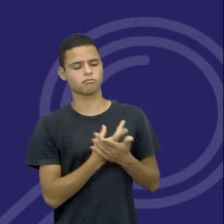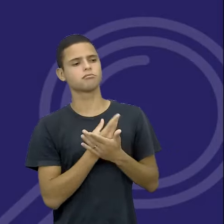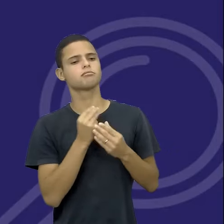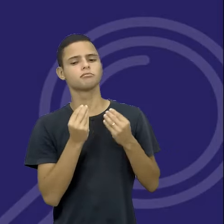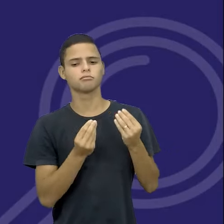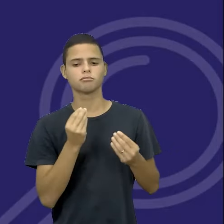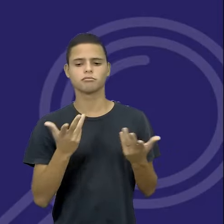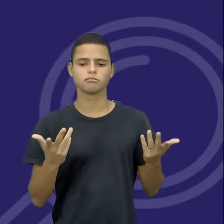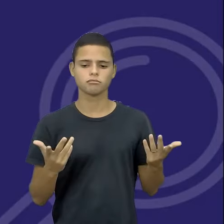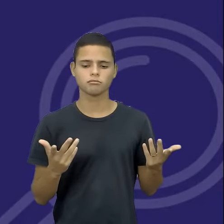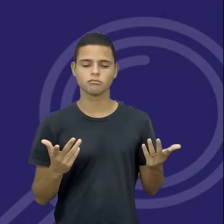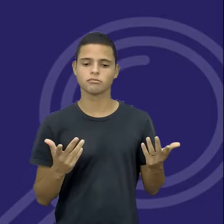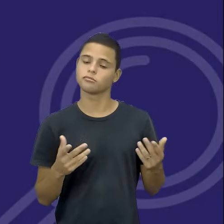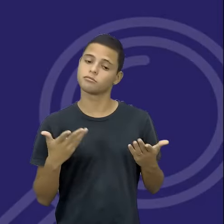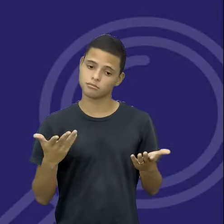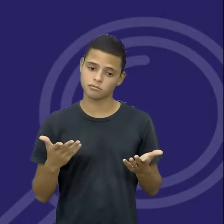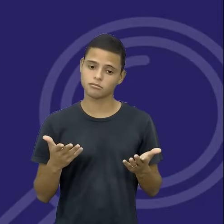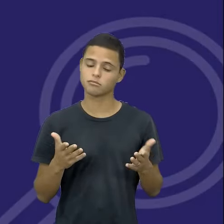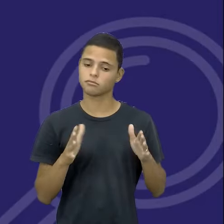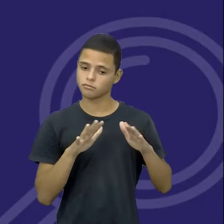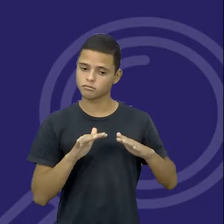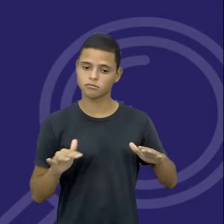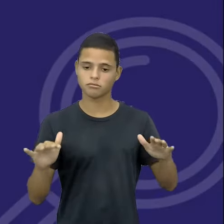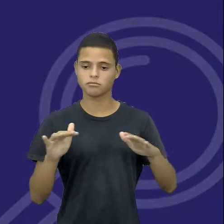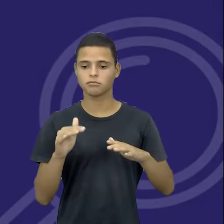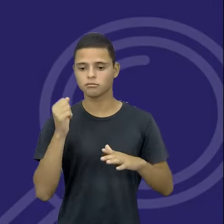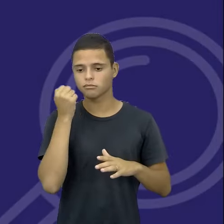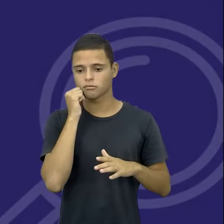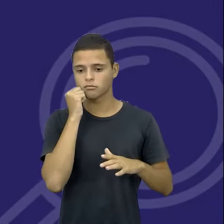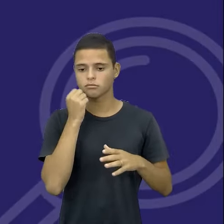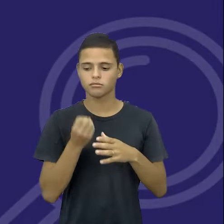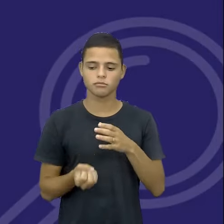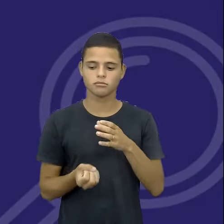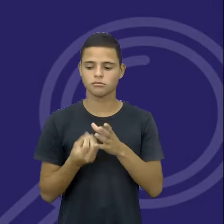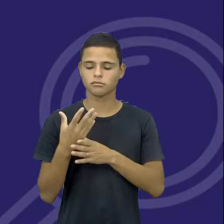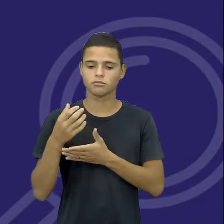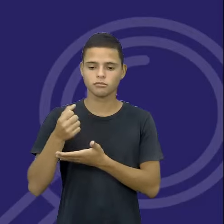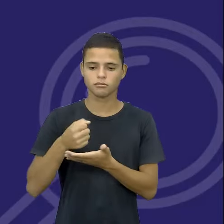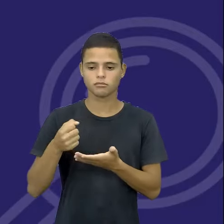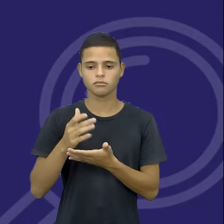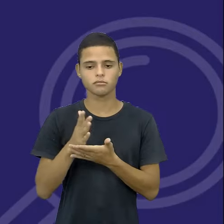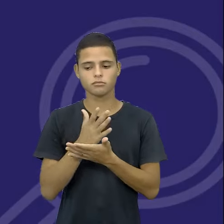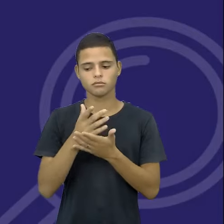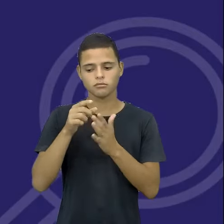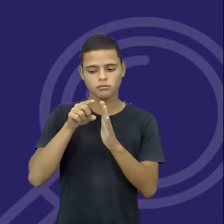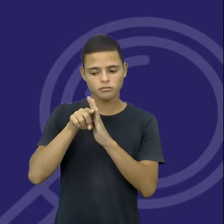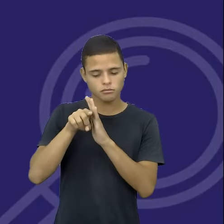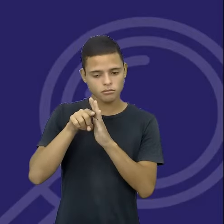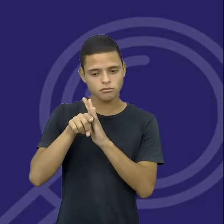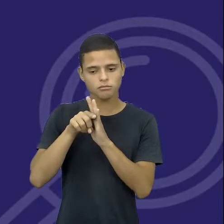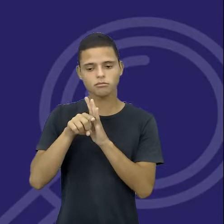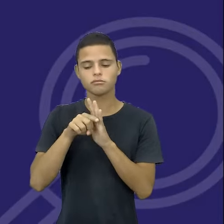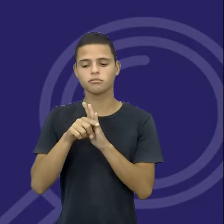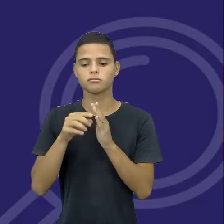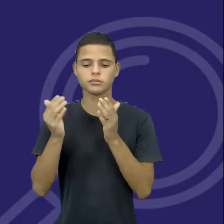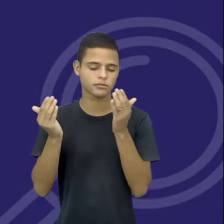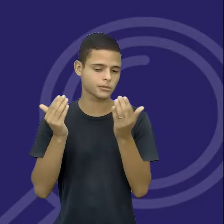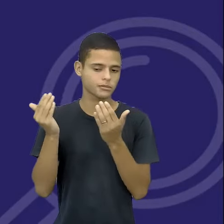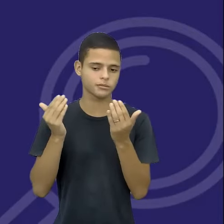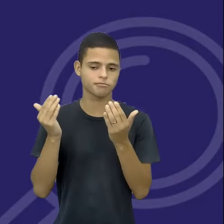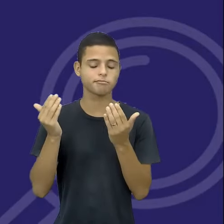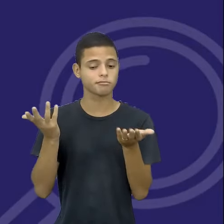foi construída, né? Todas as ciências, elas são construídas à base de perguntas, né? À base de questionamentos,